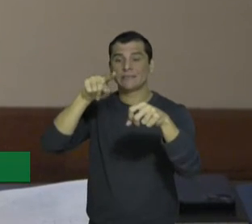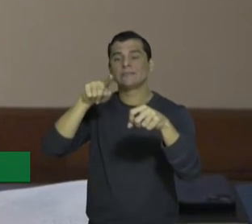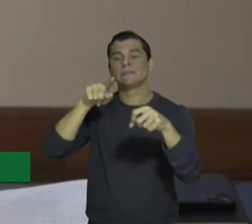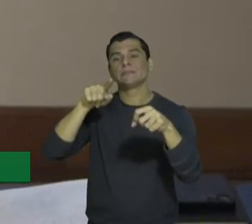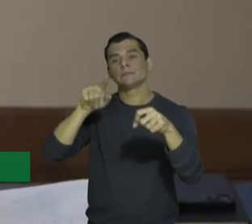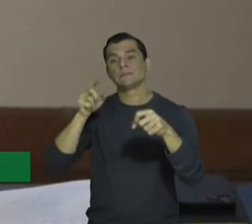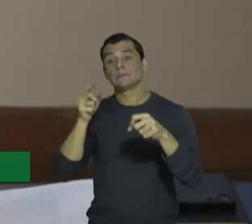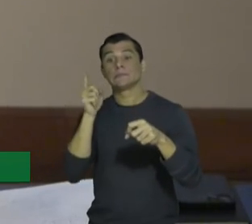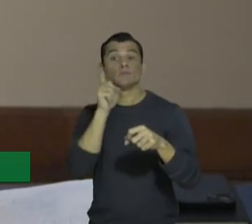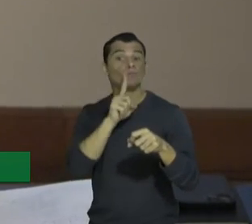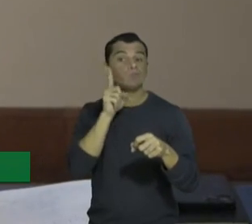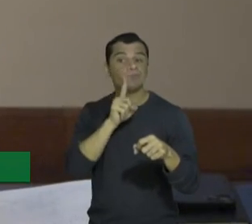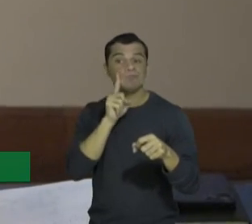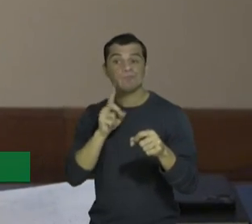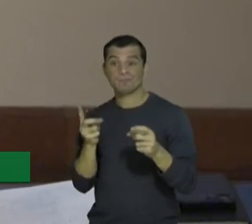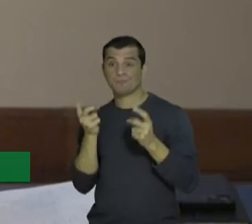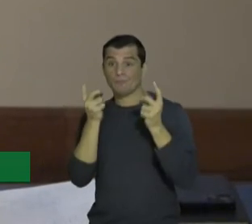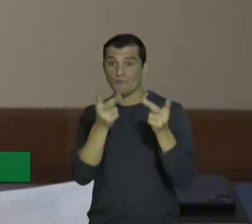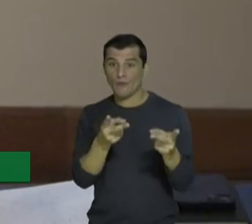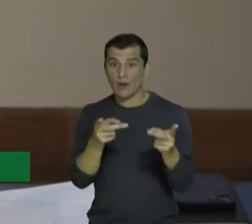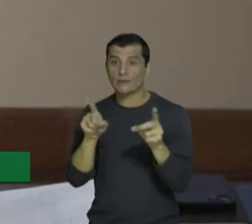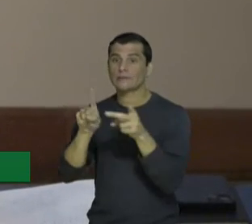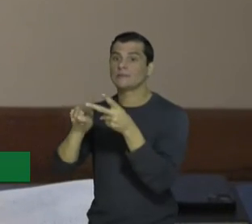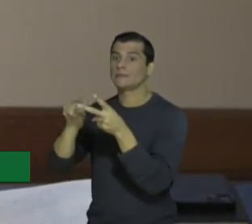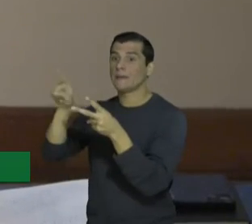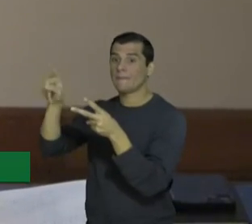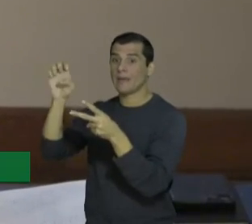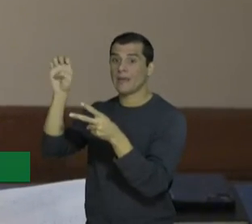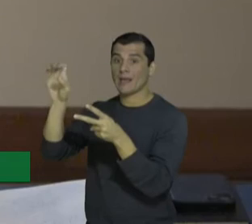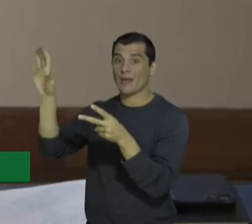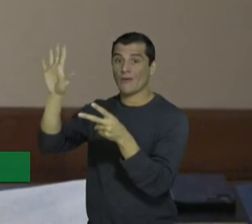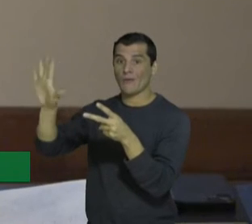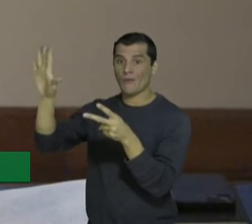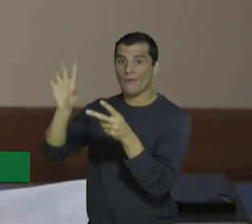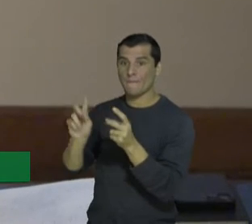anos criamos uma uma farinha panificáveis